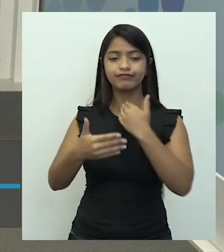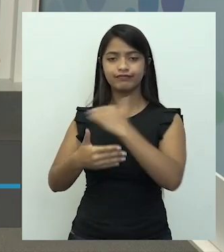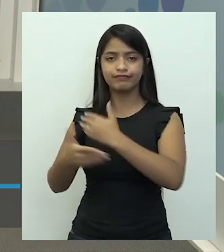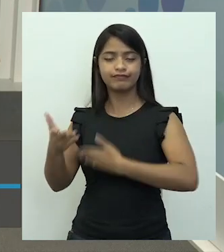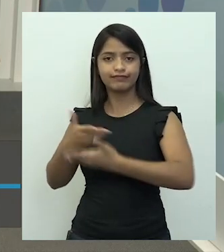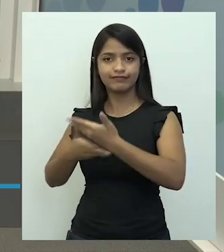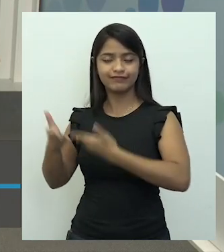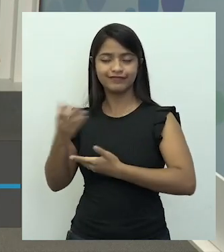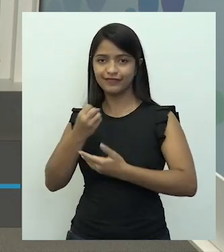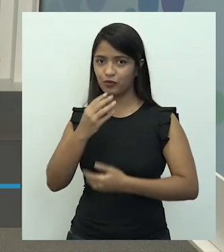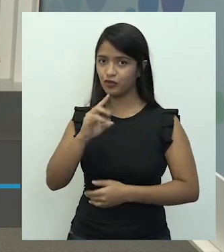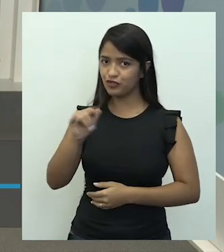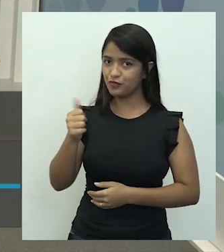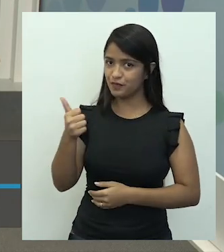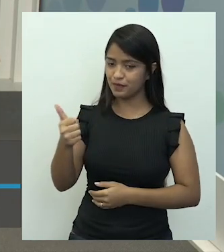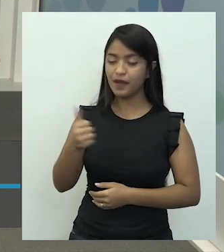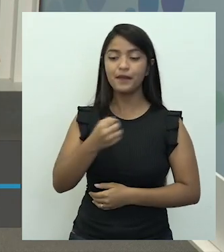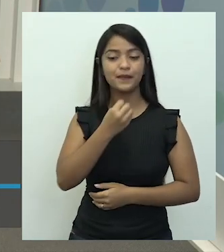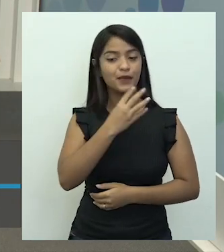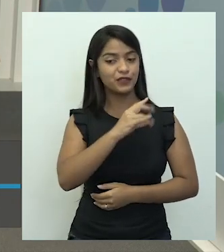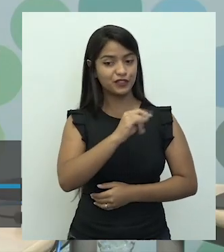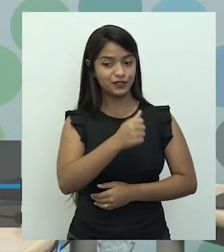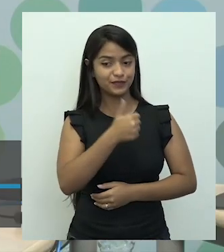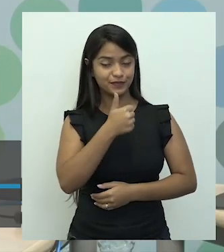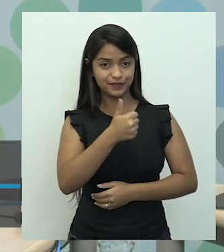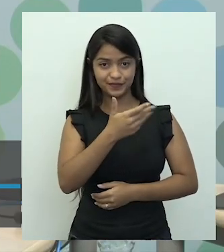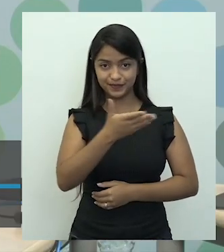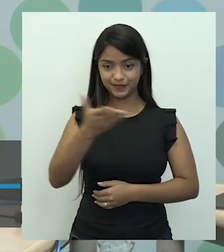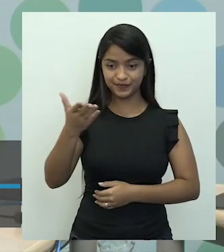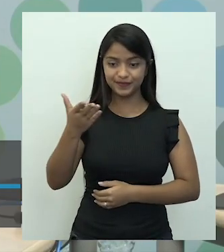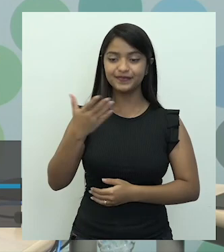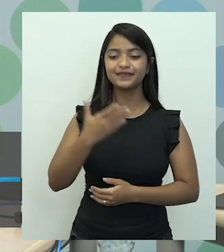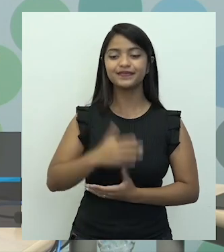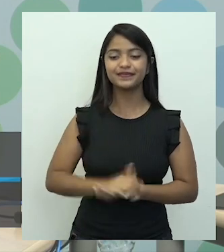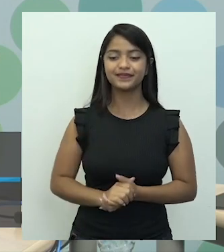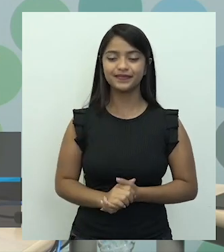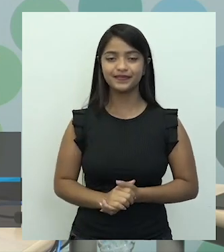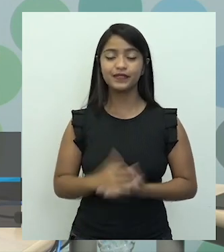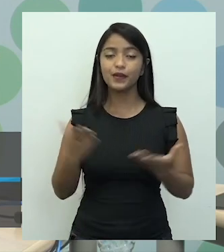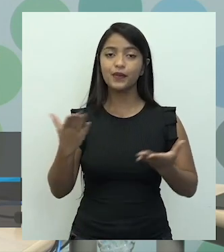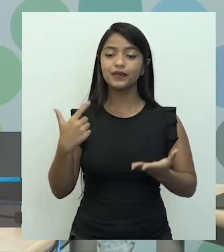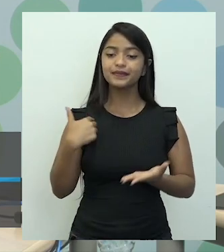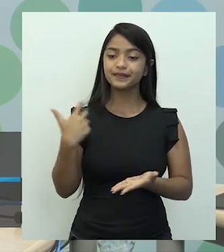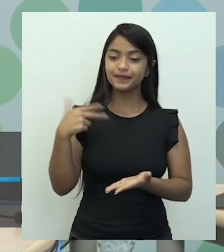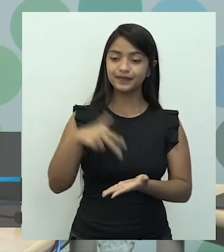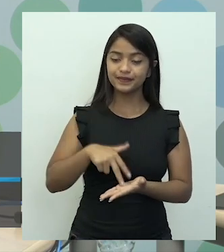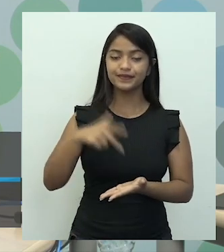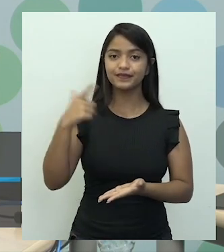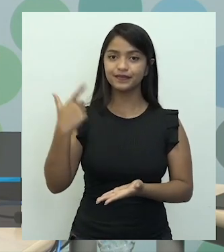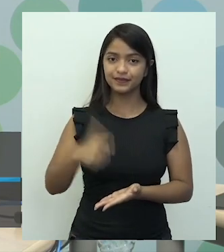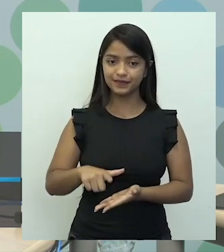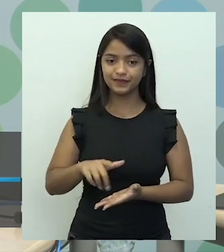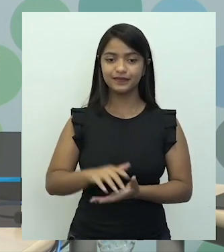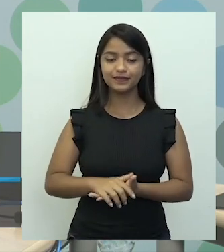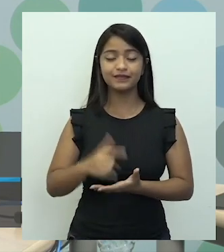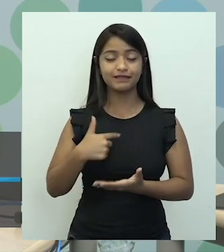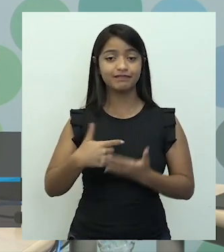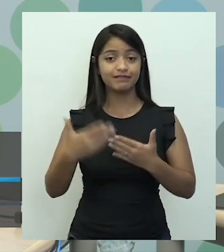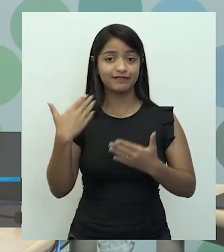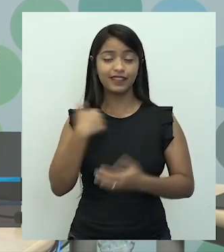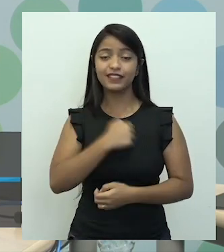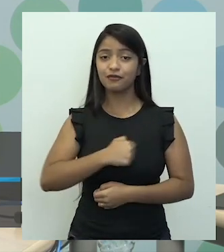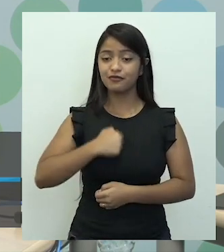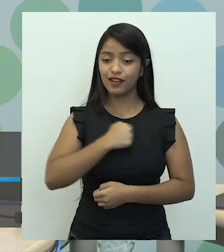bem? Bom dia! Tudo bem com vocês, meus amores? Estou aqui de volta. Estava com saudades